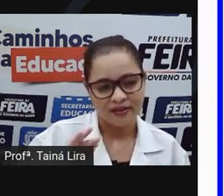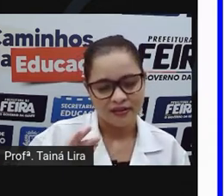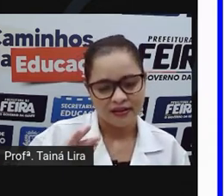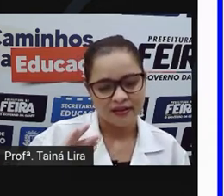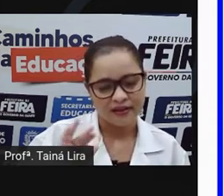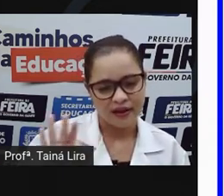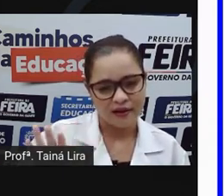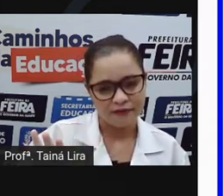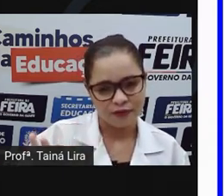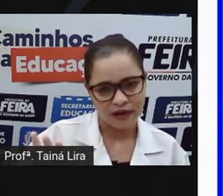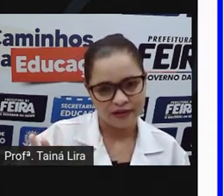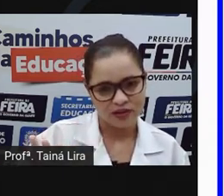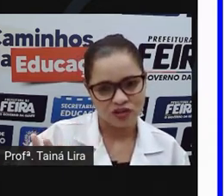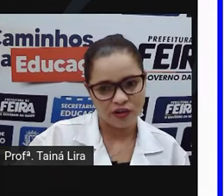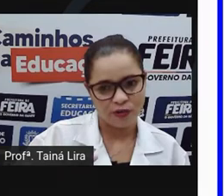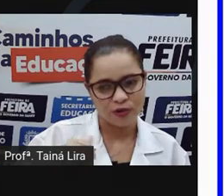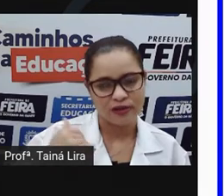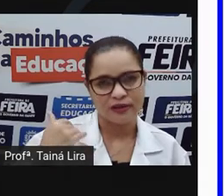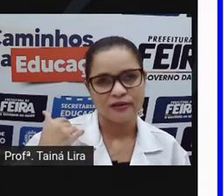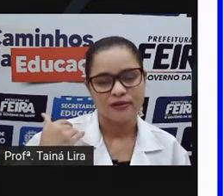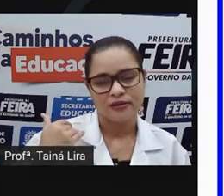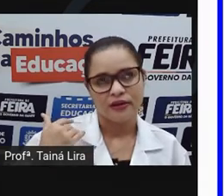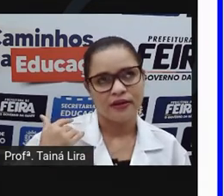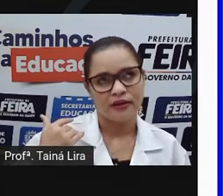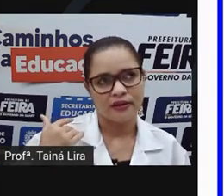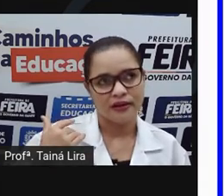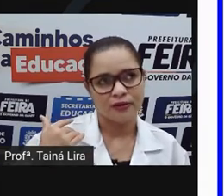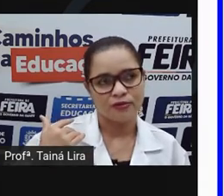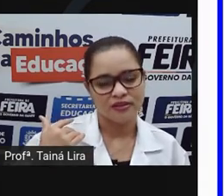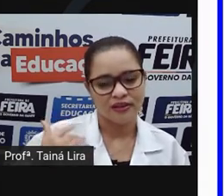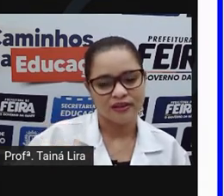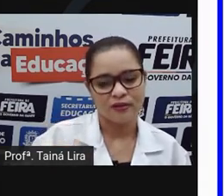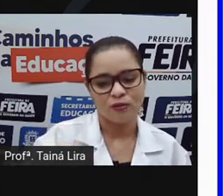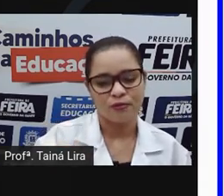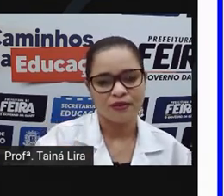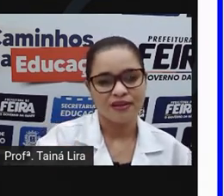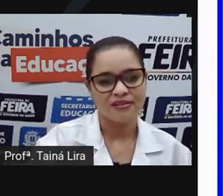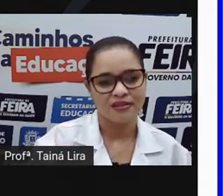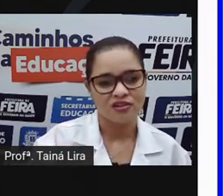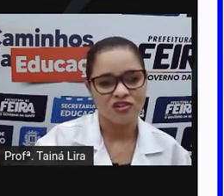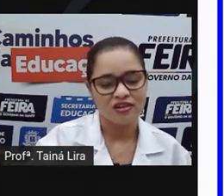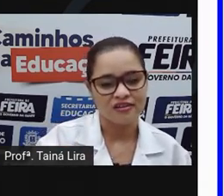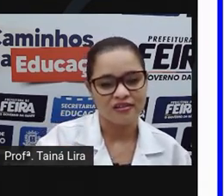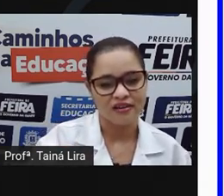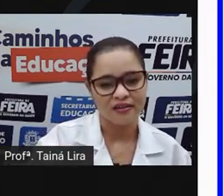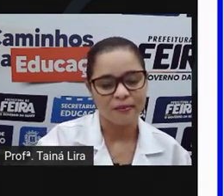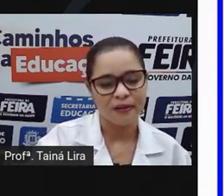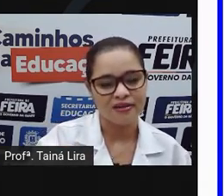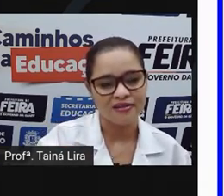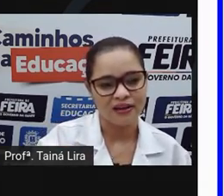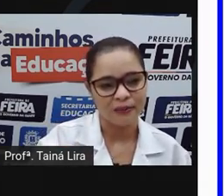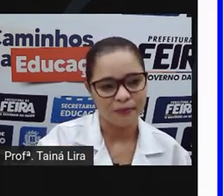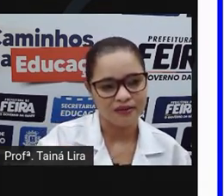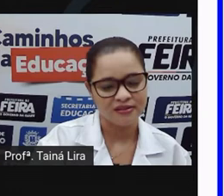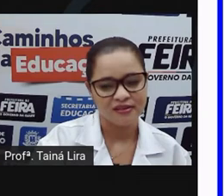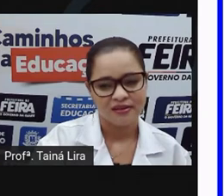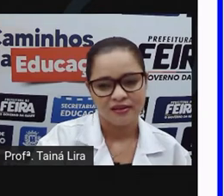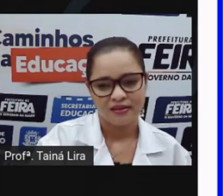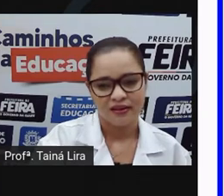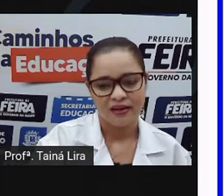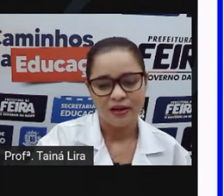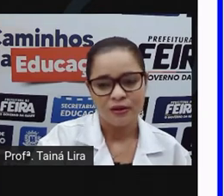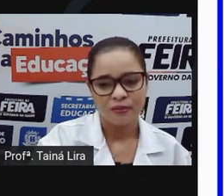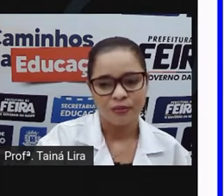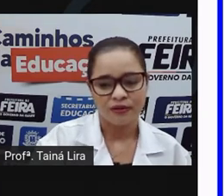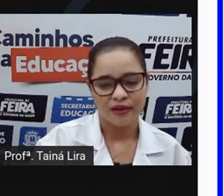né? A energia eólica, ela é considerada como uma das energias, né, mais limpas,